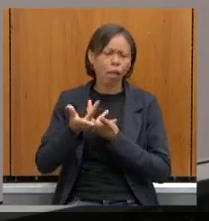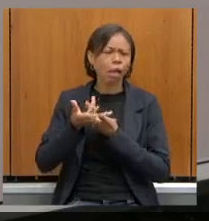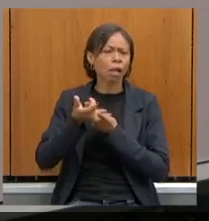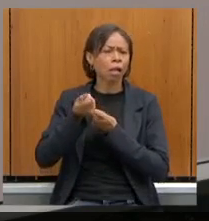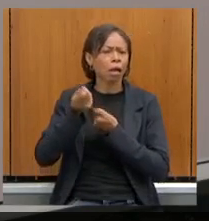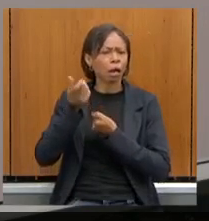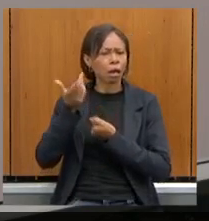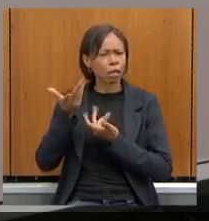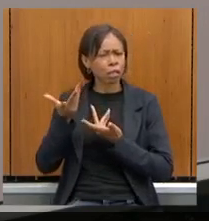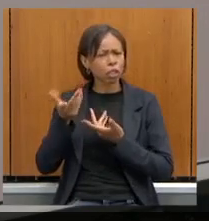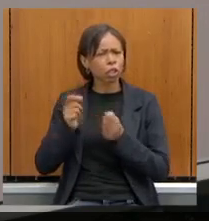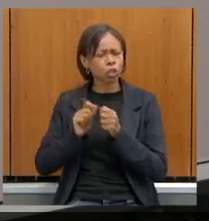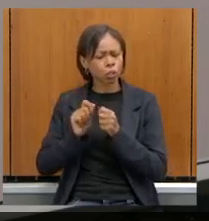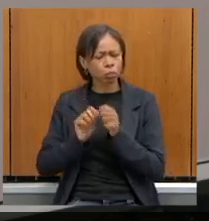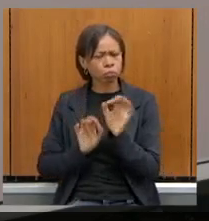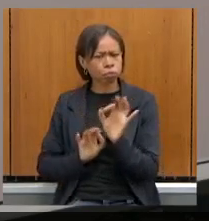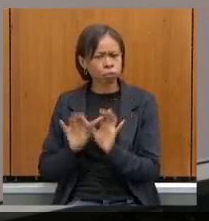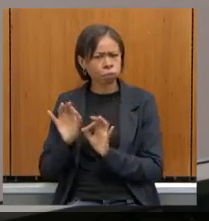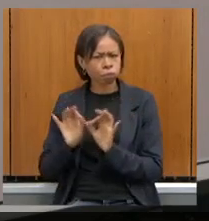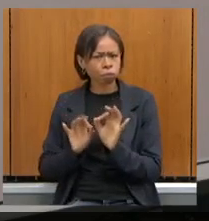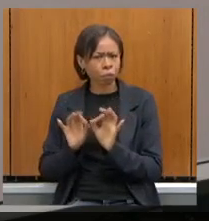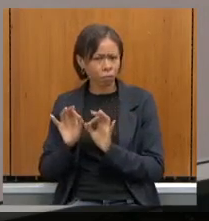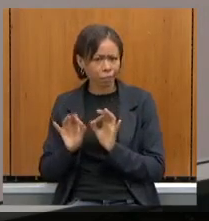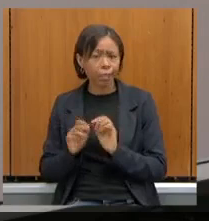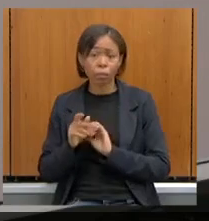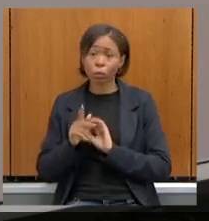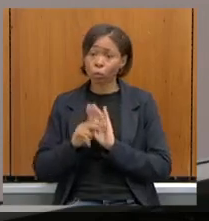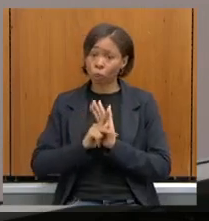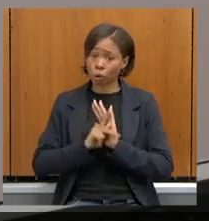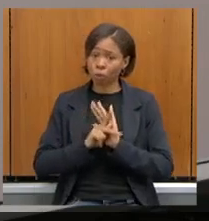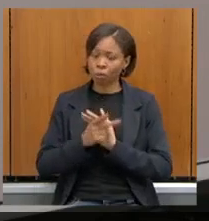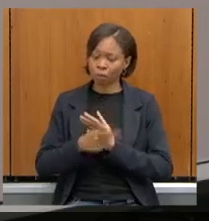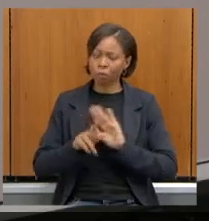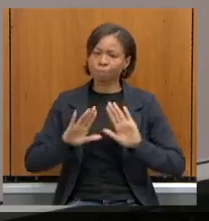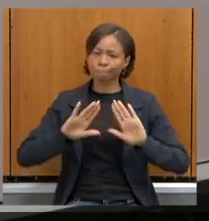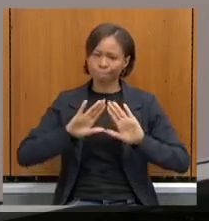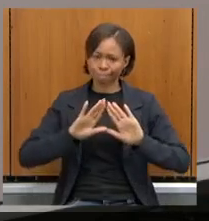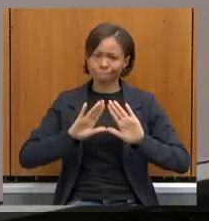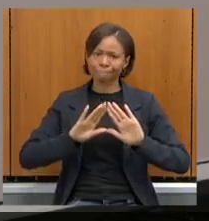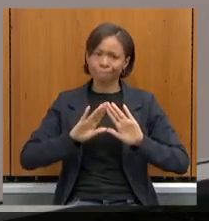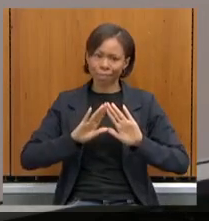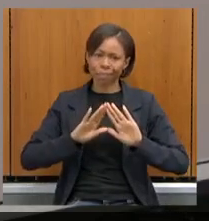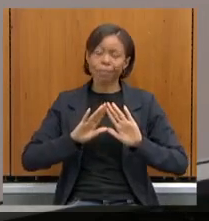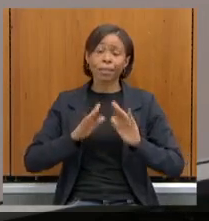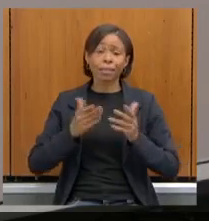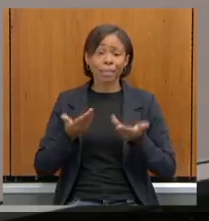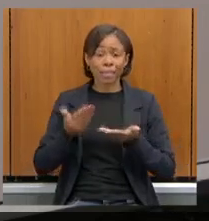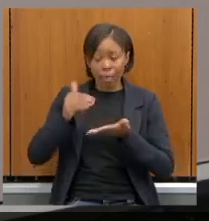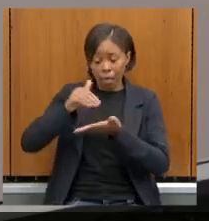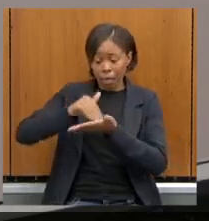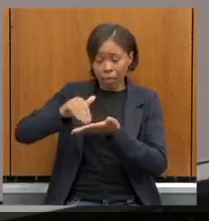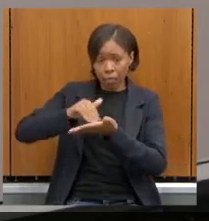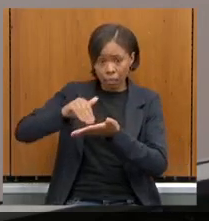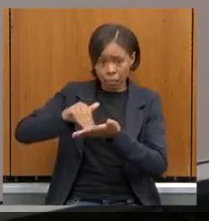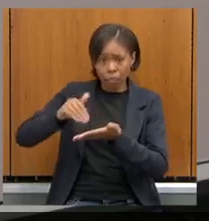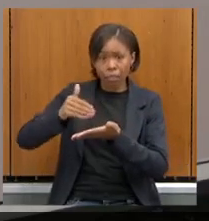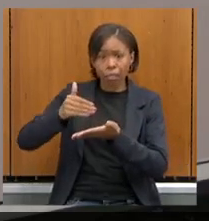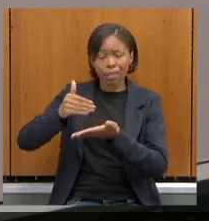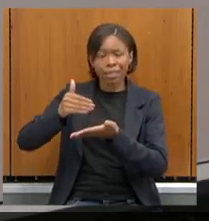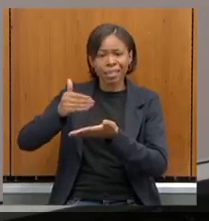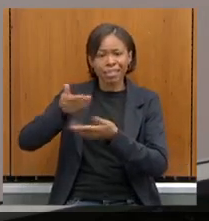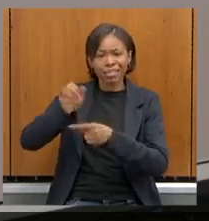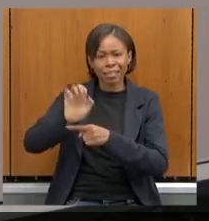e com a qualidade com que tem sido levado por essa casa, e colocar a Secretaria de Estado da Cultura e Turismo à